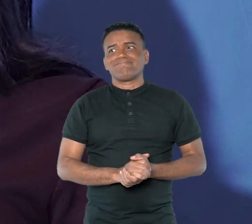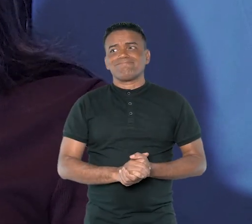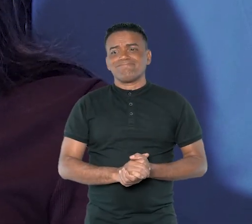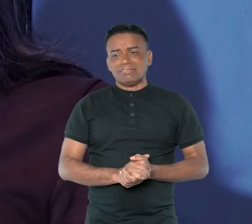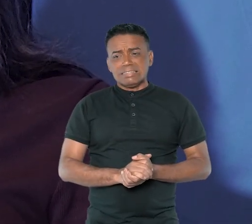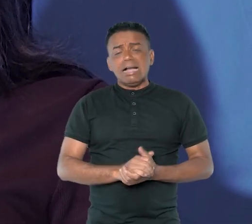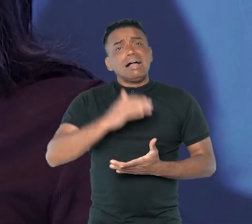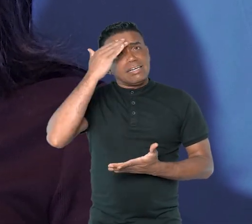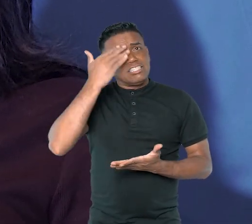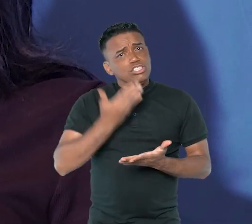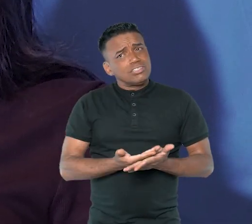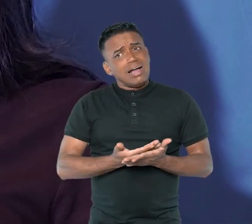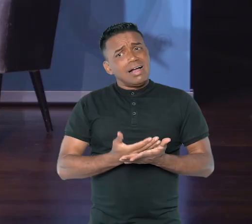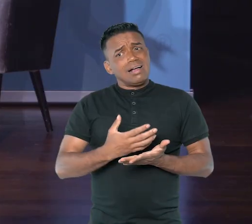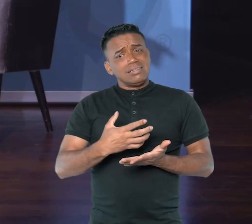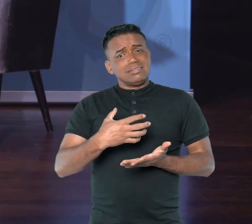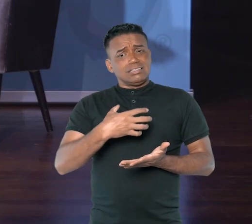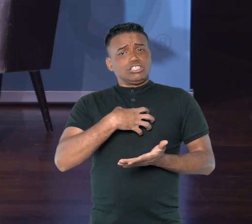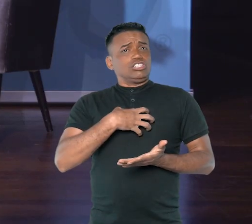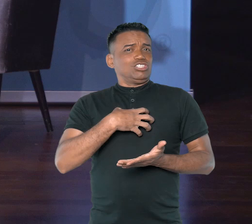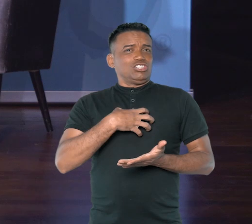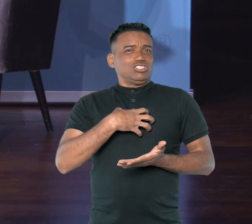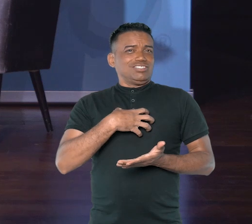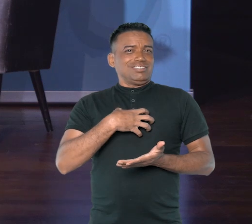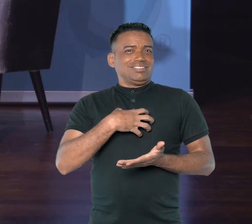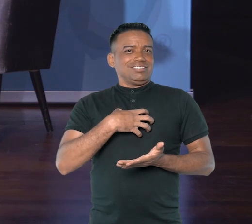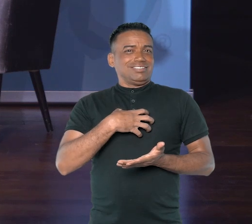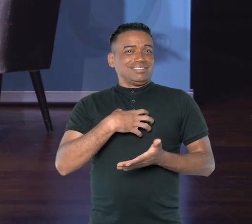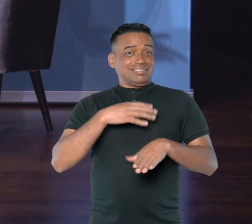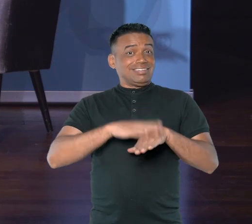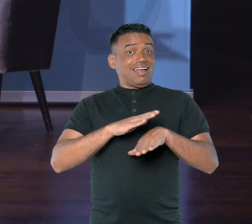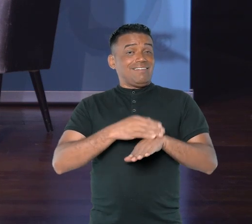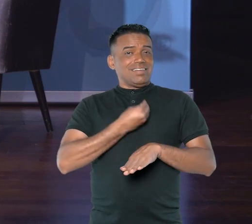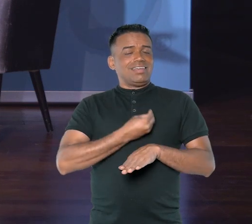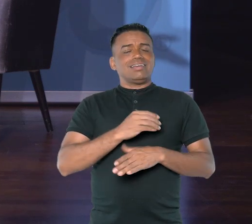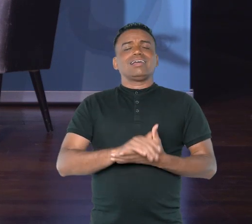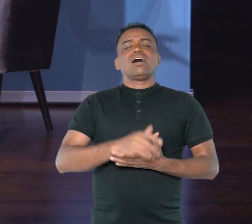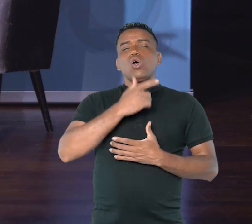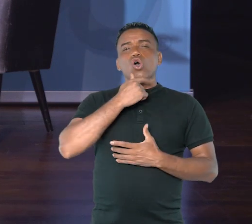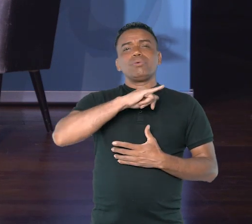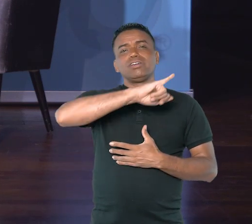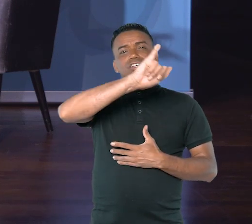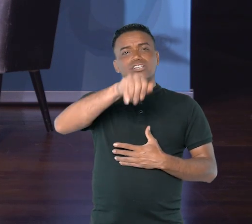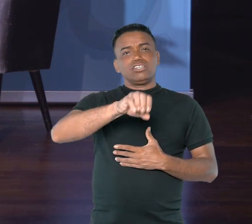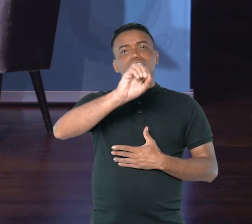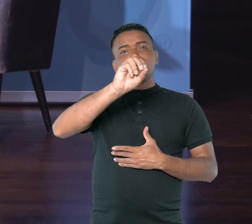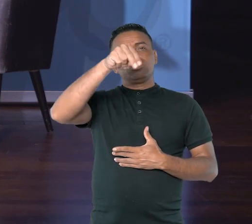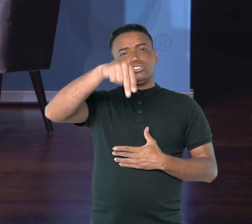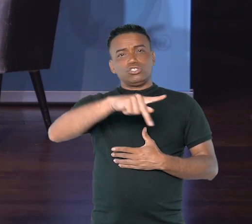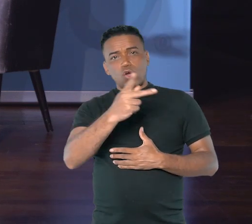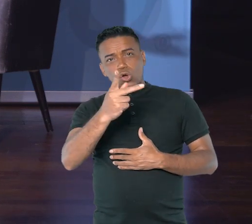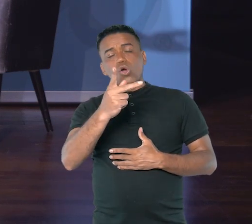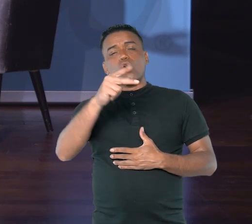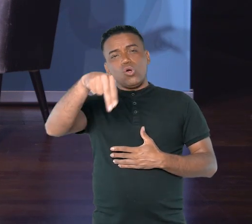voltar a acreditar um pouco nos seus próprios pés, né? O John Lennon tem uma frase maravilhosa, né? Ninguém vai fazer melhor que